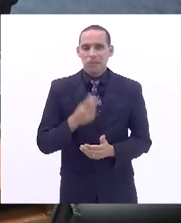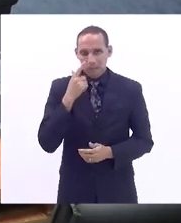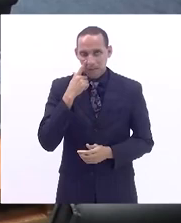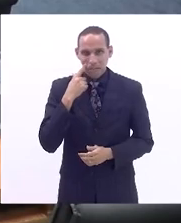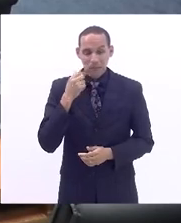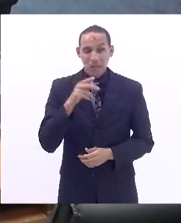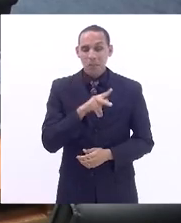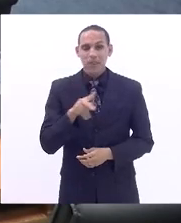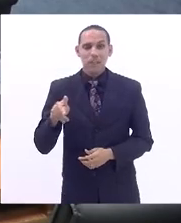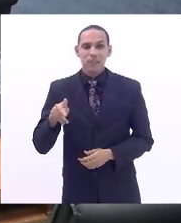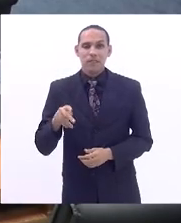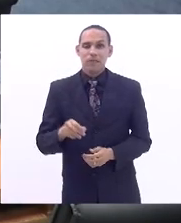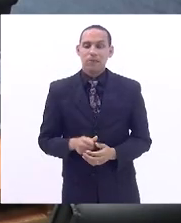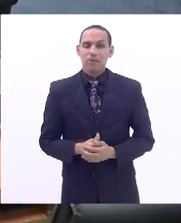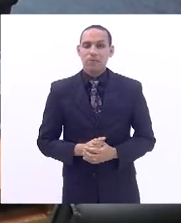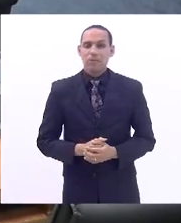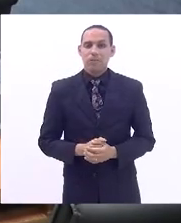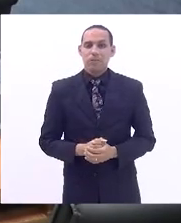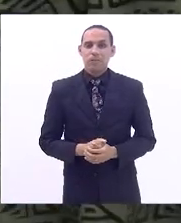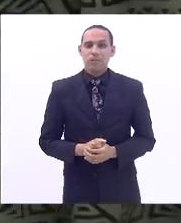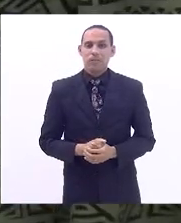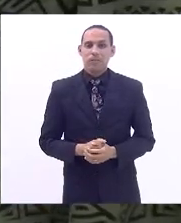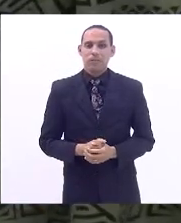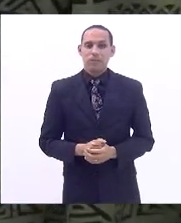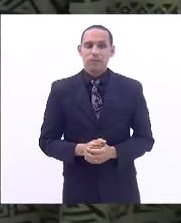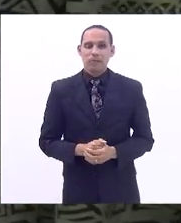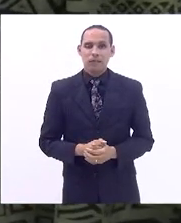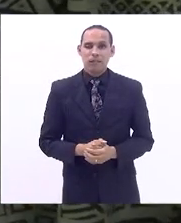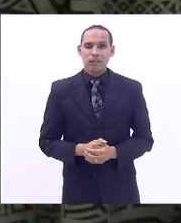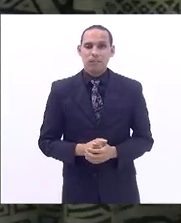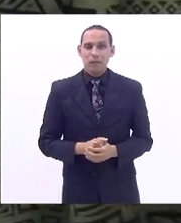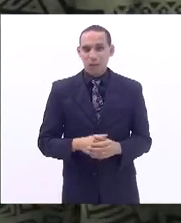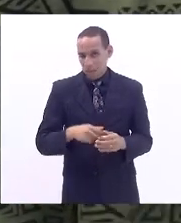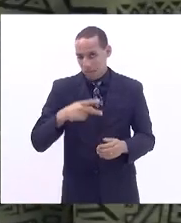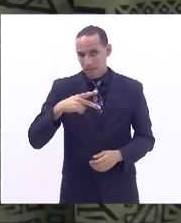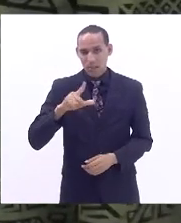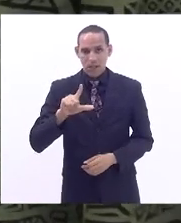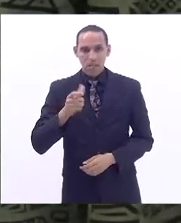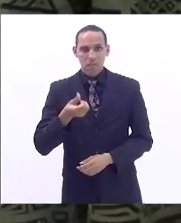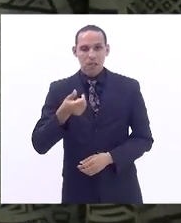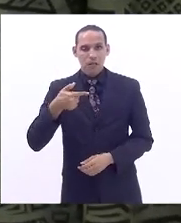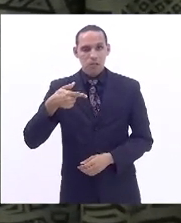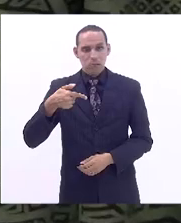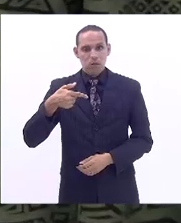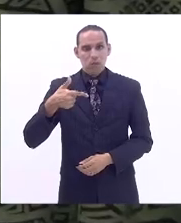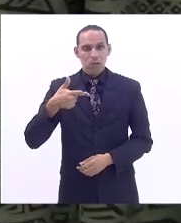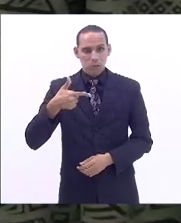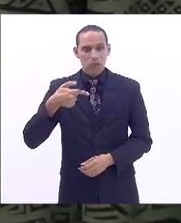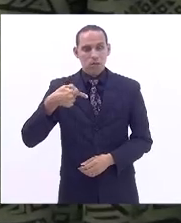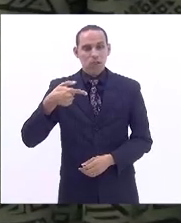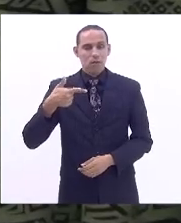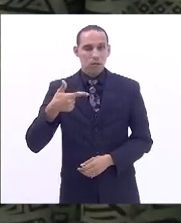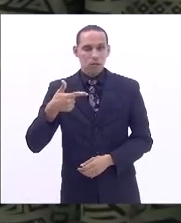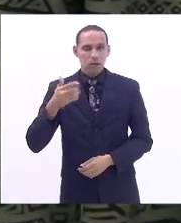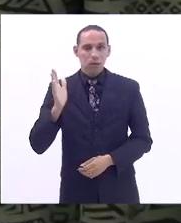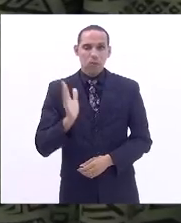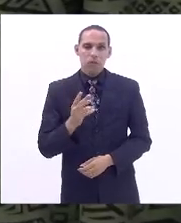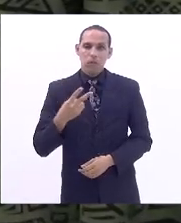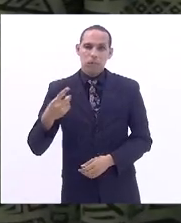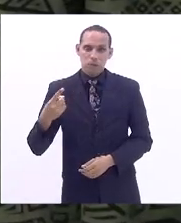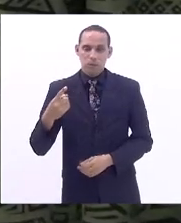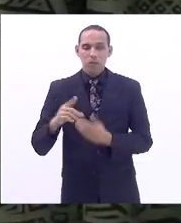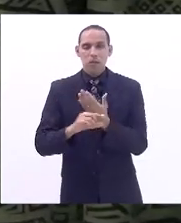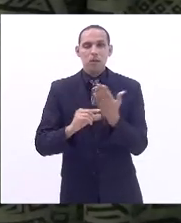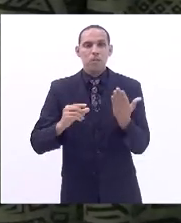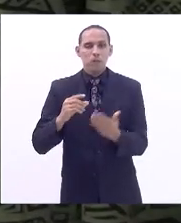o senhor presidente quanto ao projeto de lei 6272 2021 de autoria